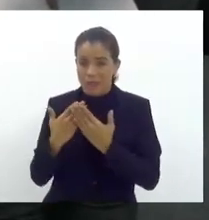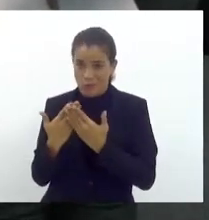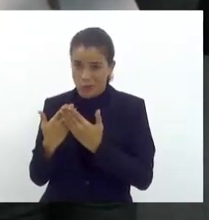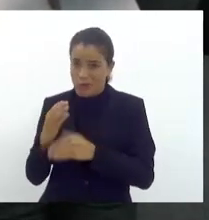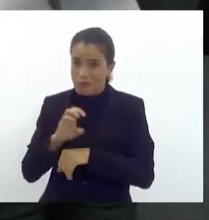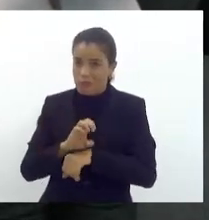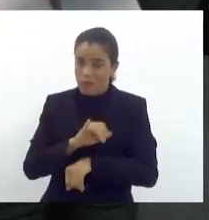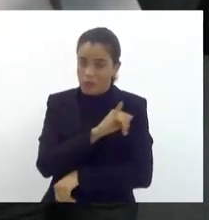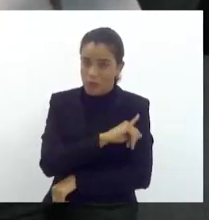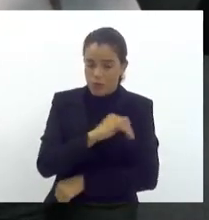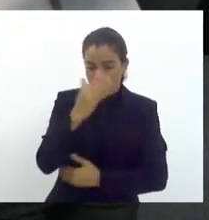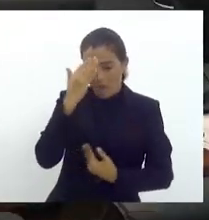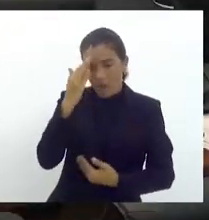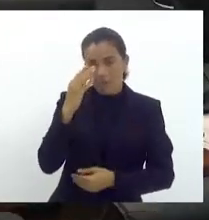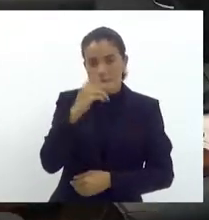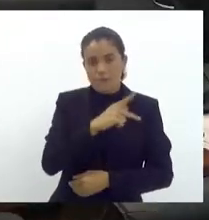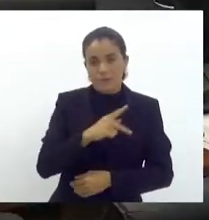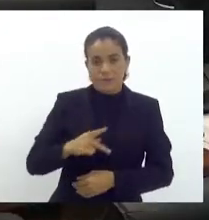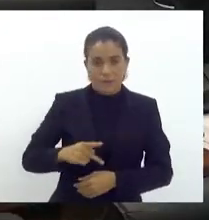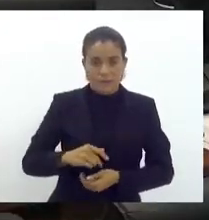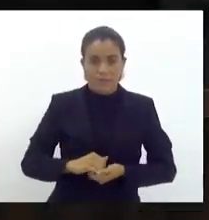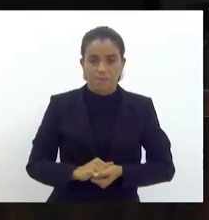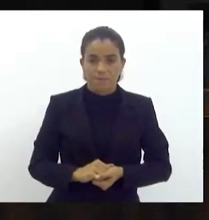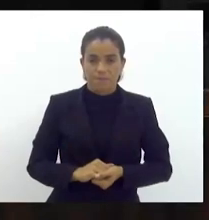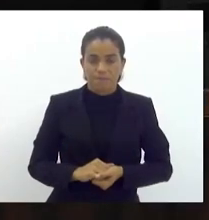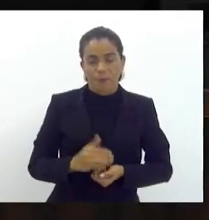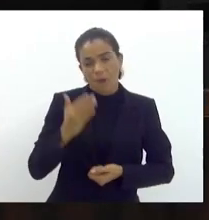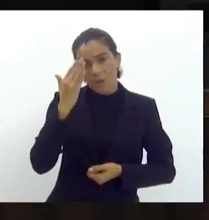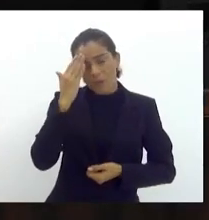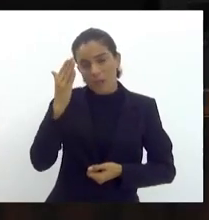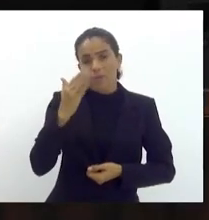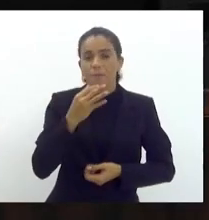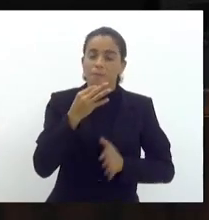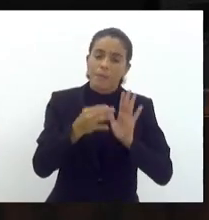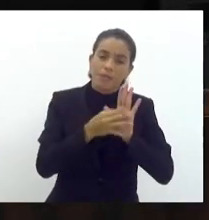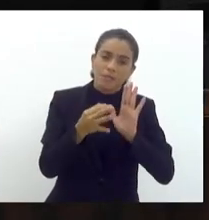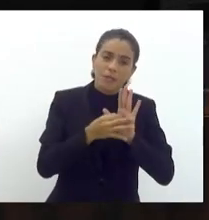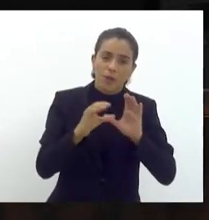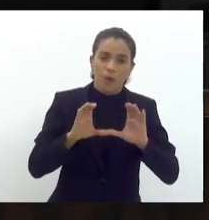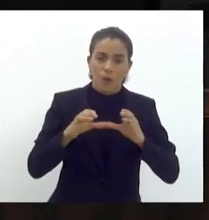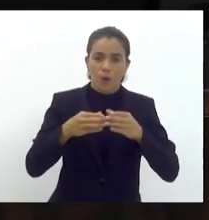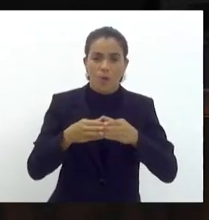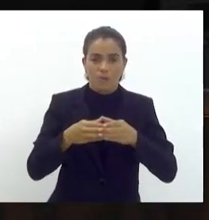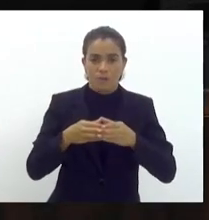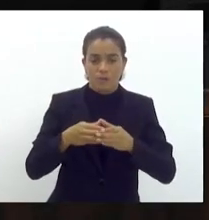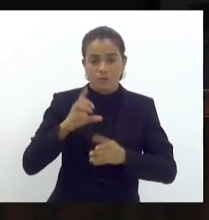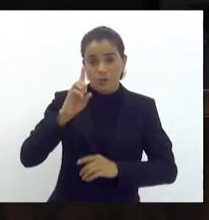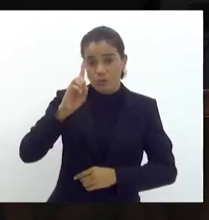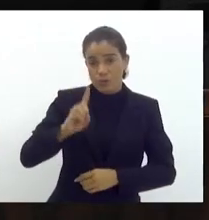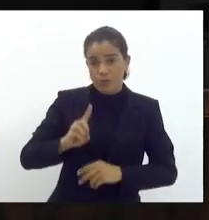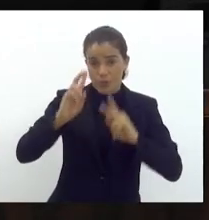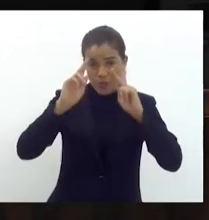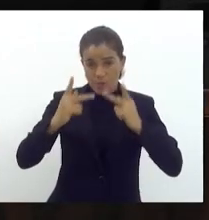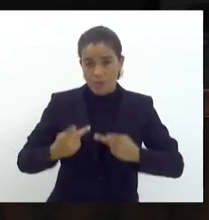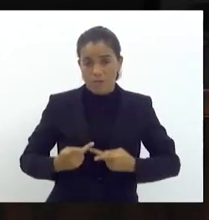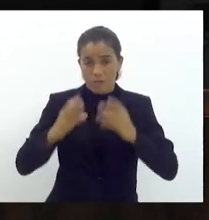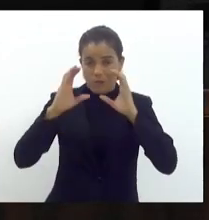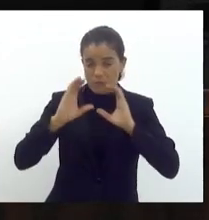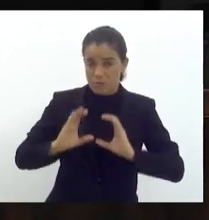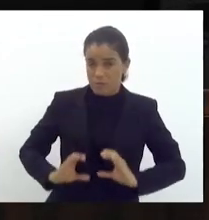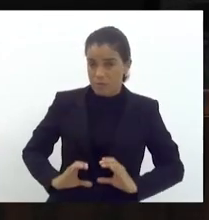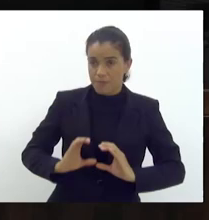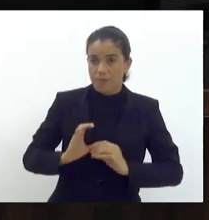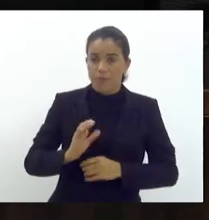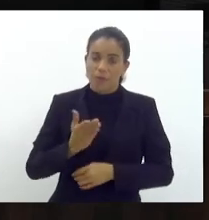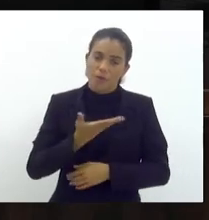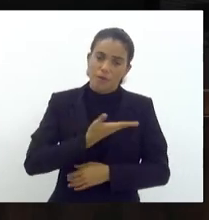estado do Rio de Janeiro muito obrigada Presidente Obrigado Deputado Renata para emitir aparecer pela comissão defesa dos Direitos Humanos cidadania nossa